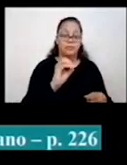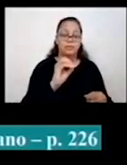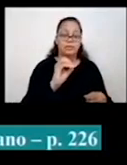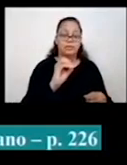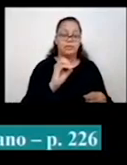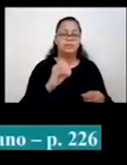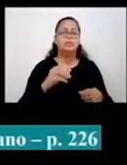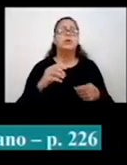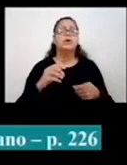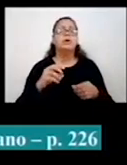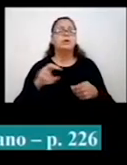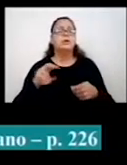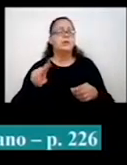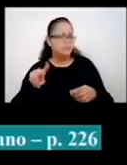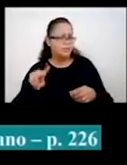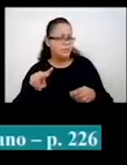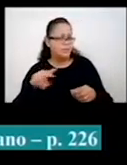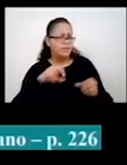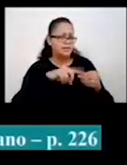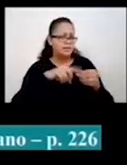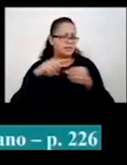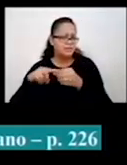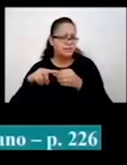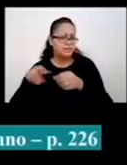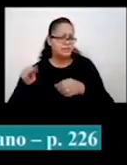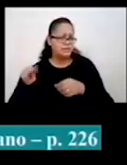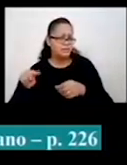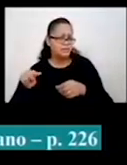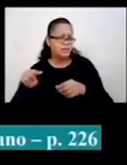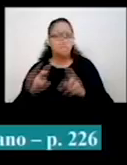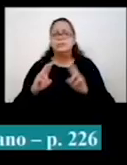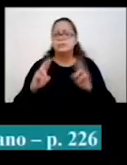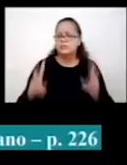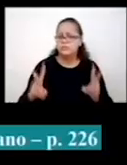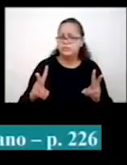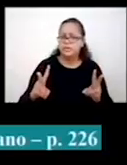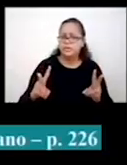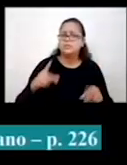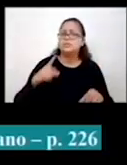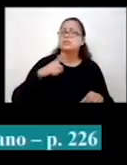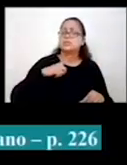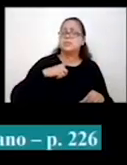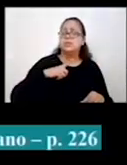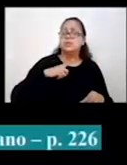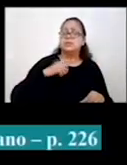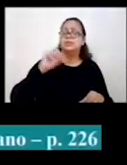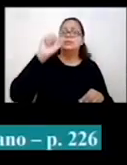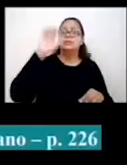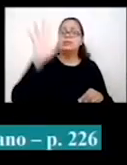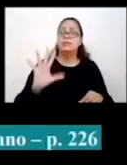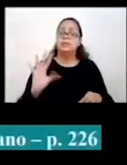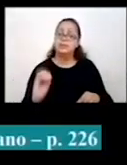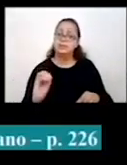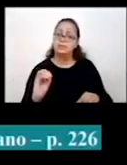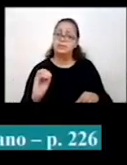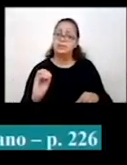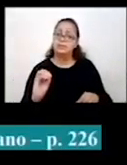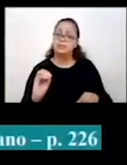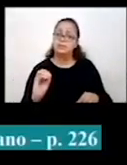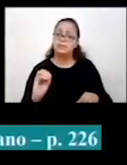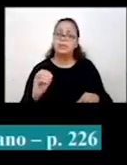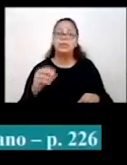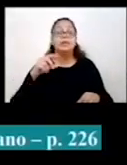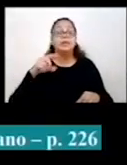aí o que tem de diferente, as ruas são iguais ou não, como que são essas ruas, a presença do que num mapa que no outro não